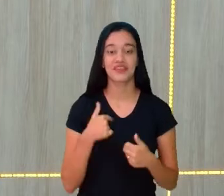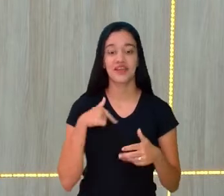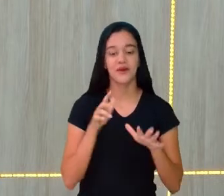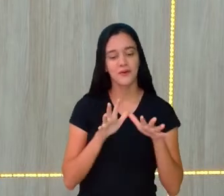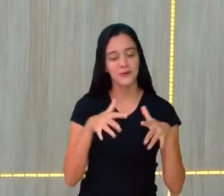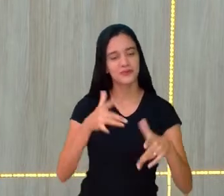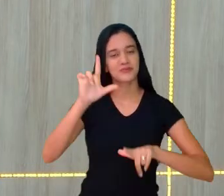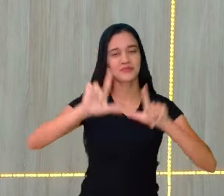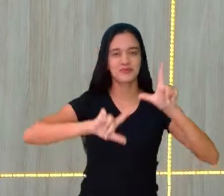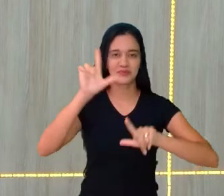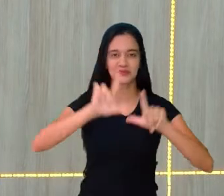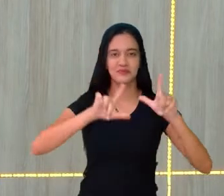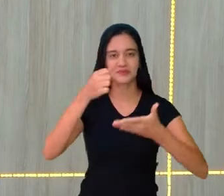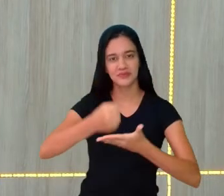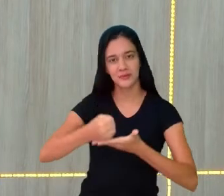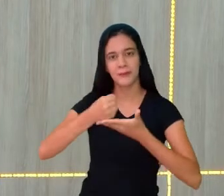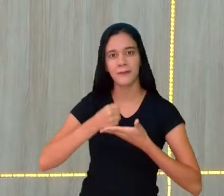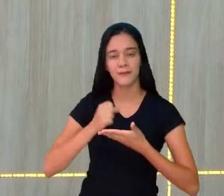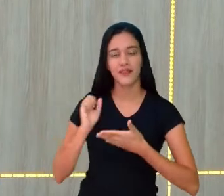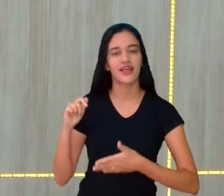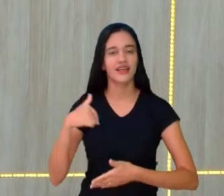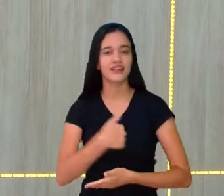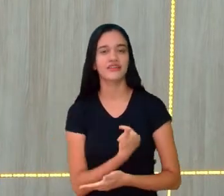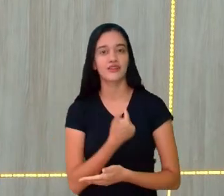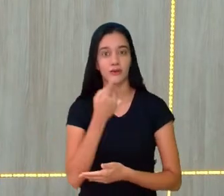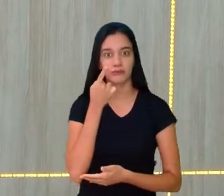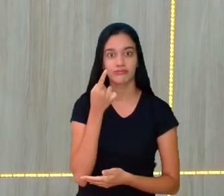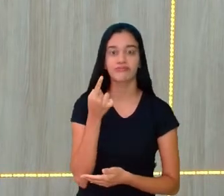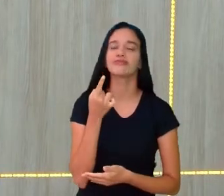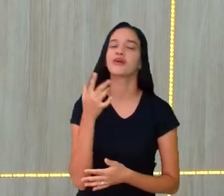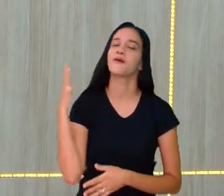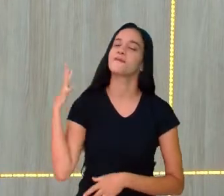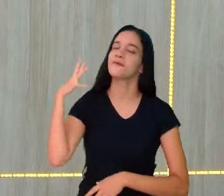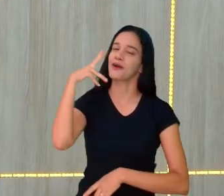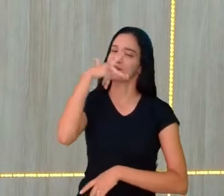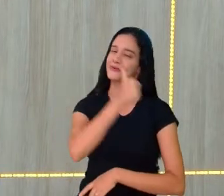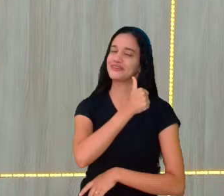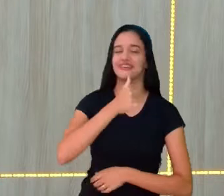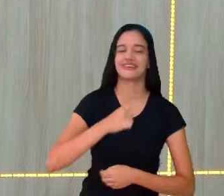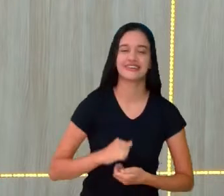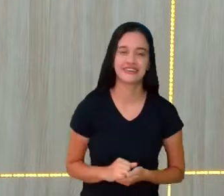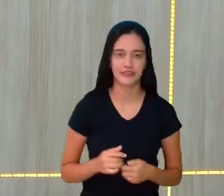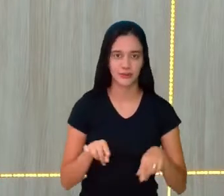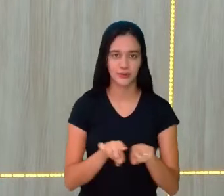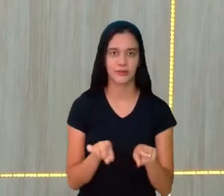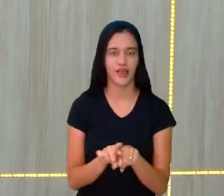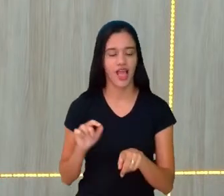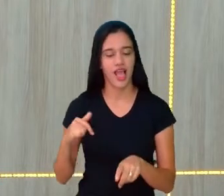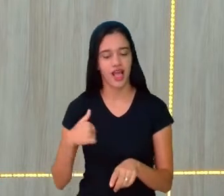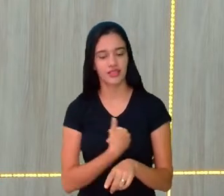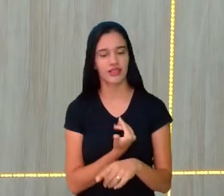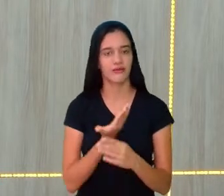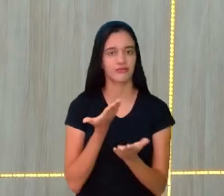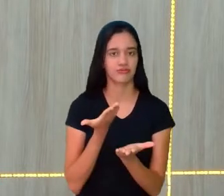equipe da TV, eles nos ajudam para que a gente fique aqui, ó, mais bonito e mais bonita, né? E que as nossas aulas